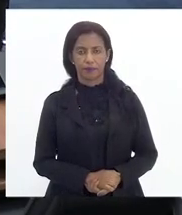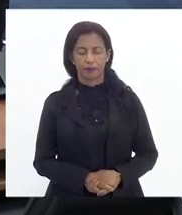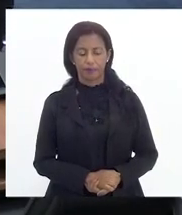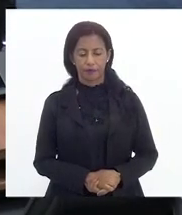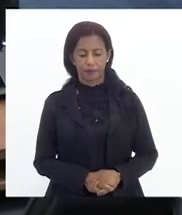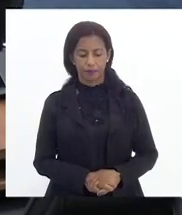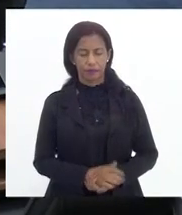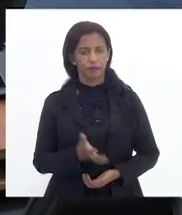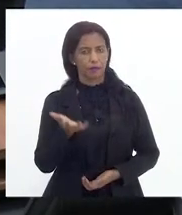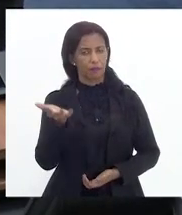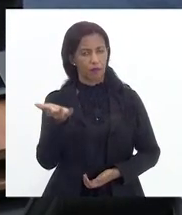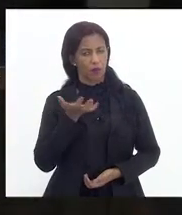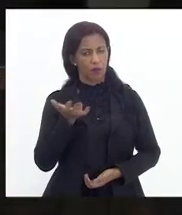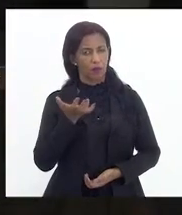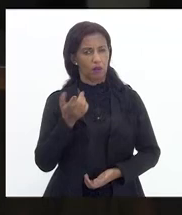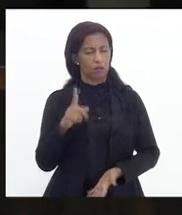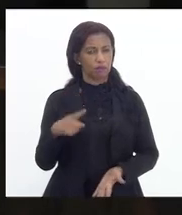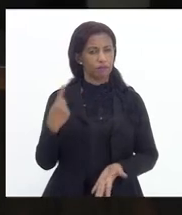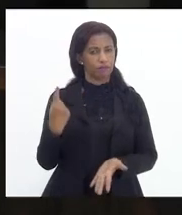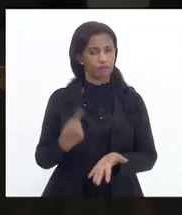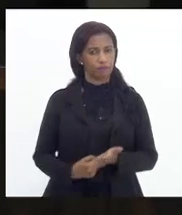e eu quero registrar